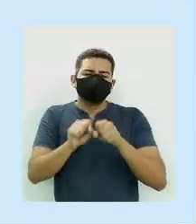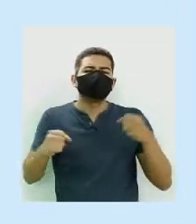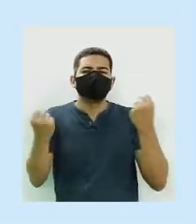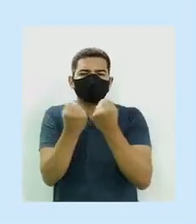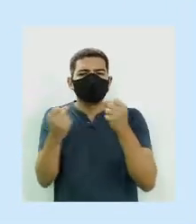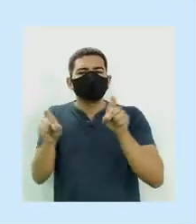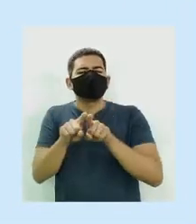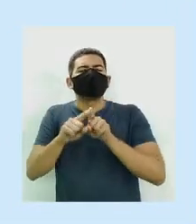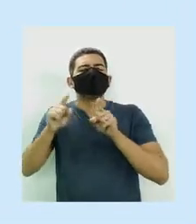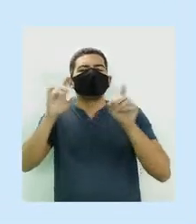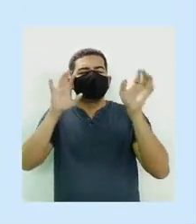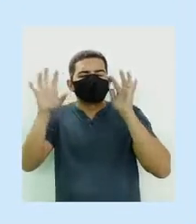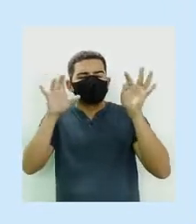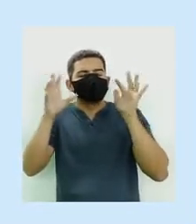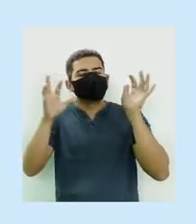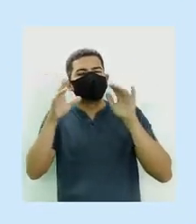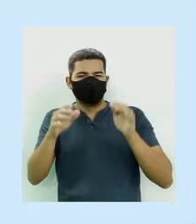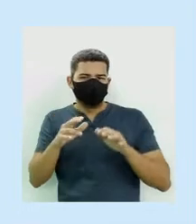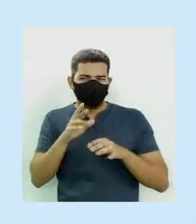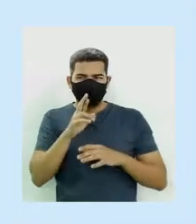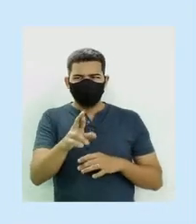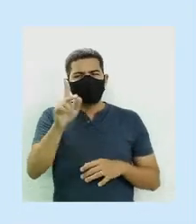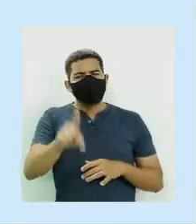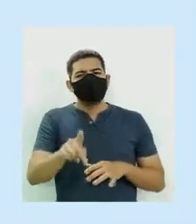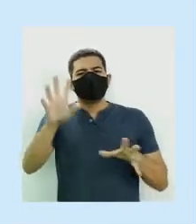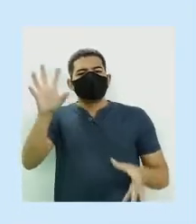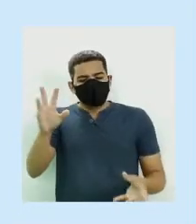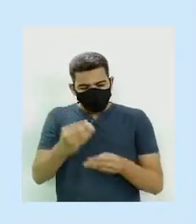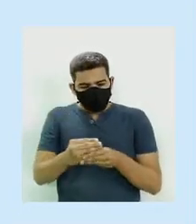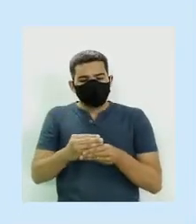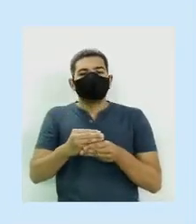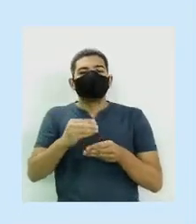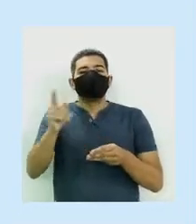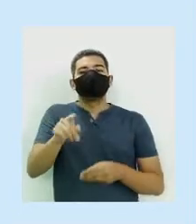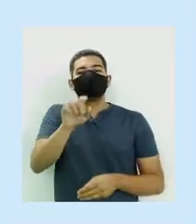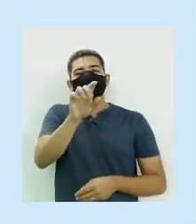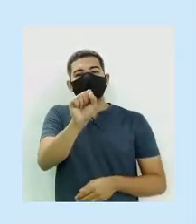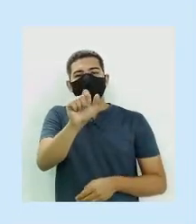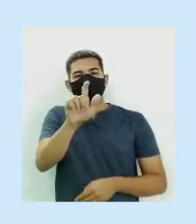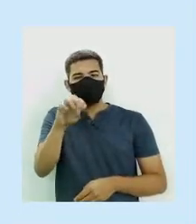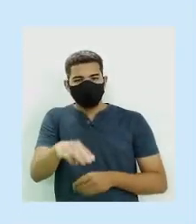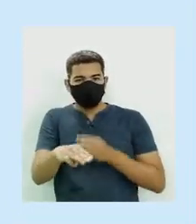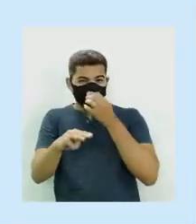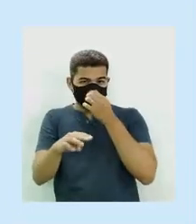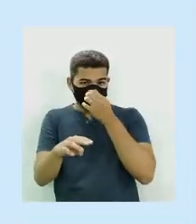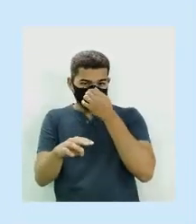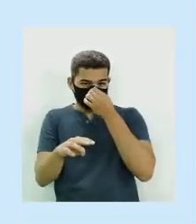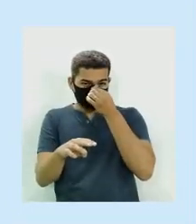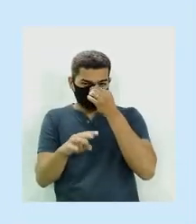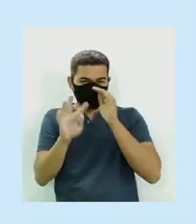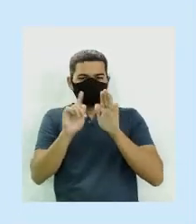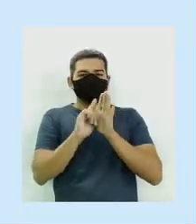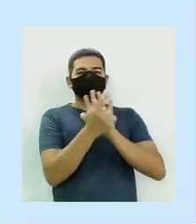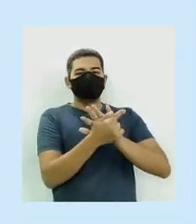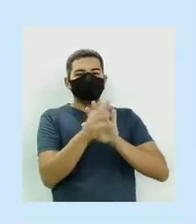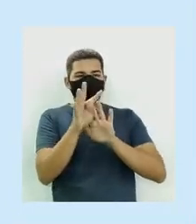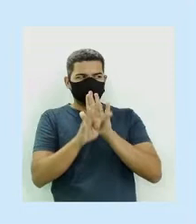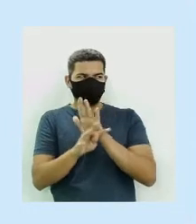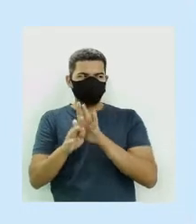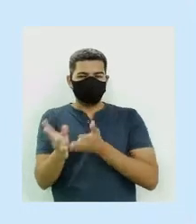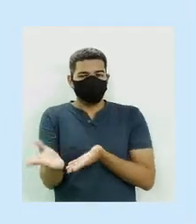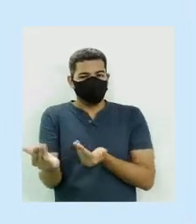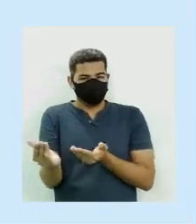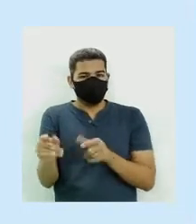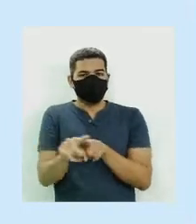tudo isso. O slam é tudo isso, gente. Ele é esse gênero textual juvenil que vem em forma de